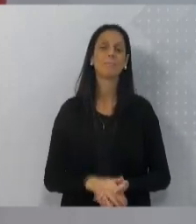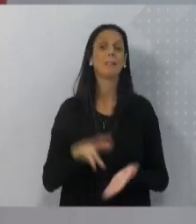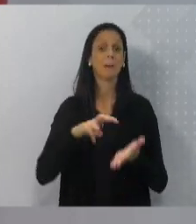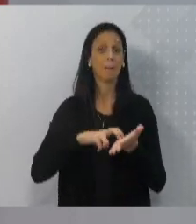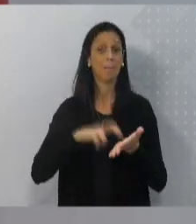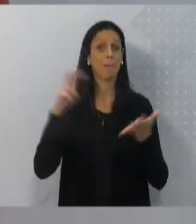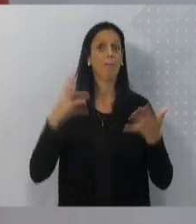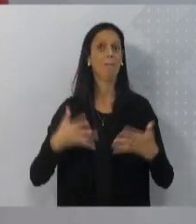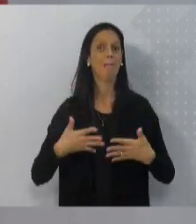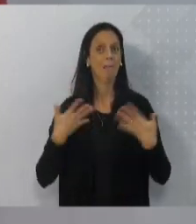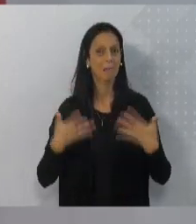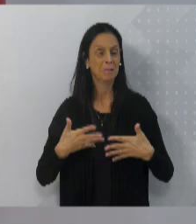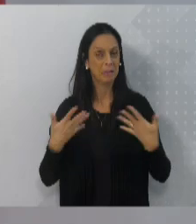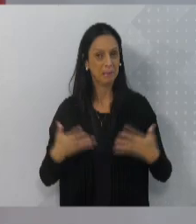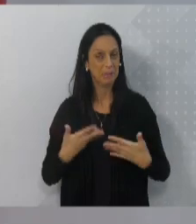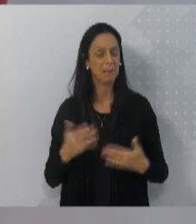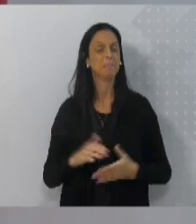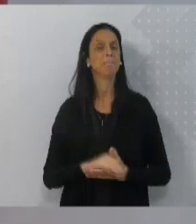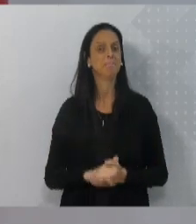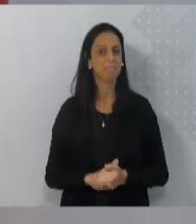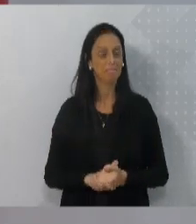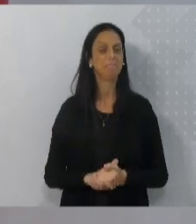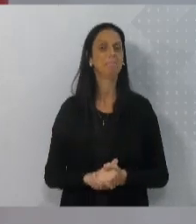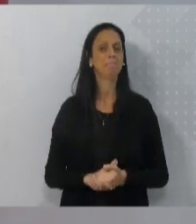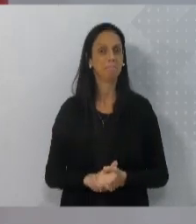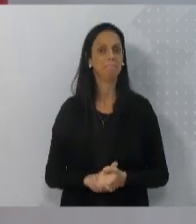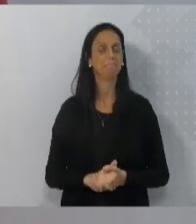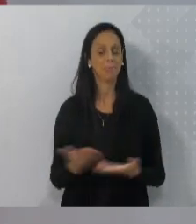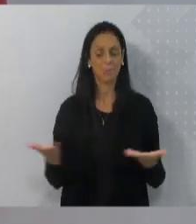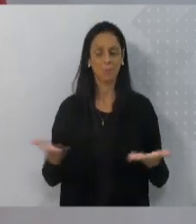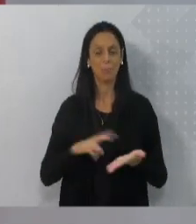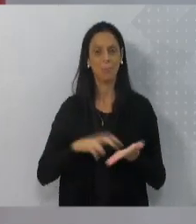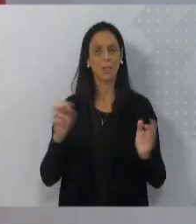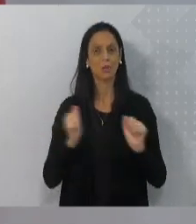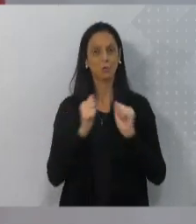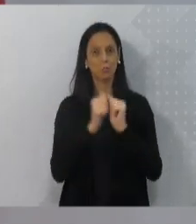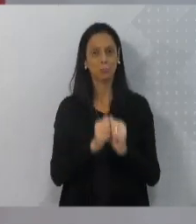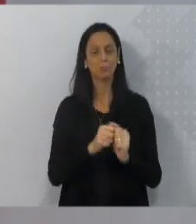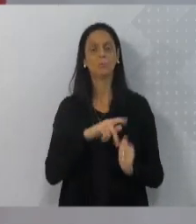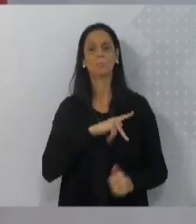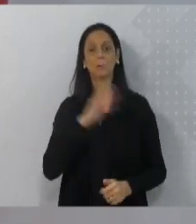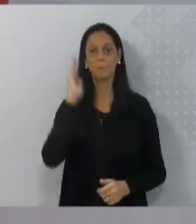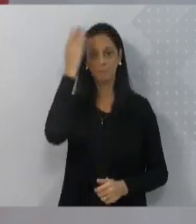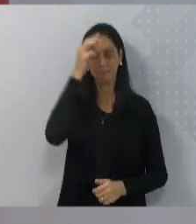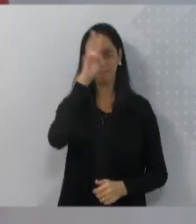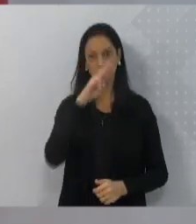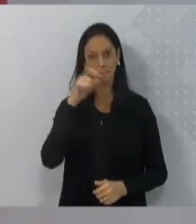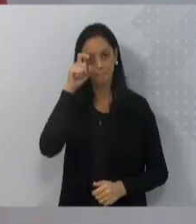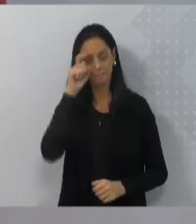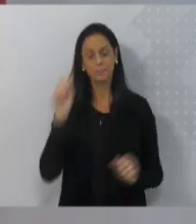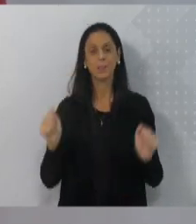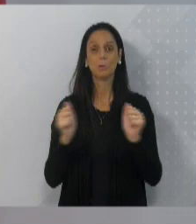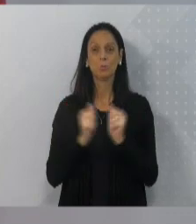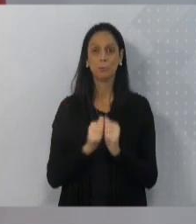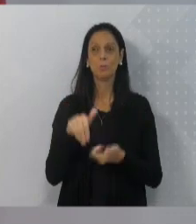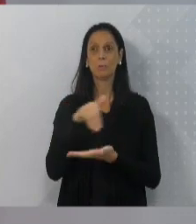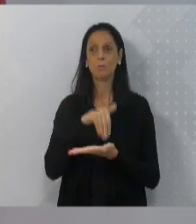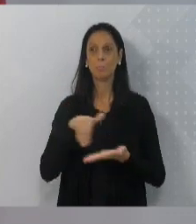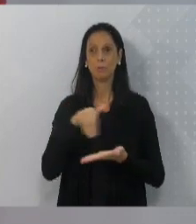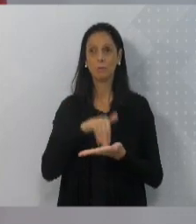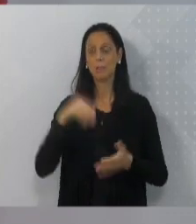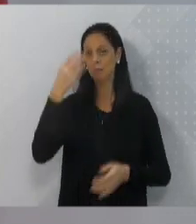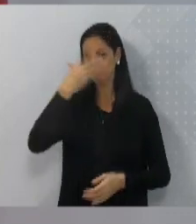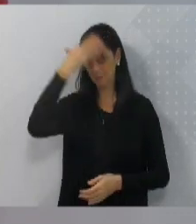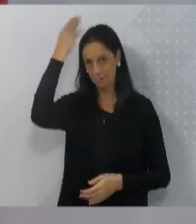alegria, secretário Cazico, ontem com o prefeito, hoje com o prefeito Mário, com a vice-prefeita, com o secretário